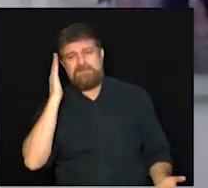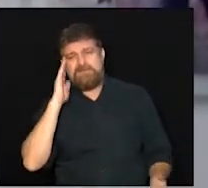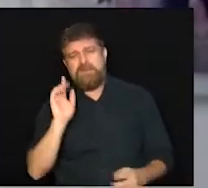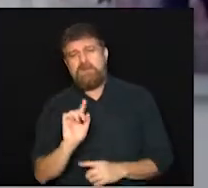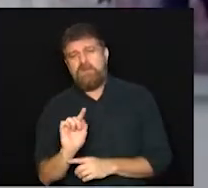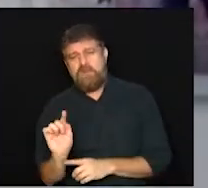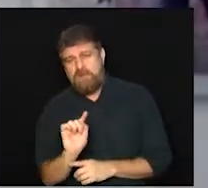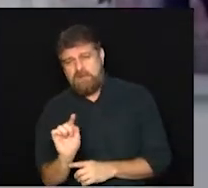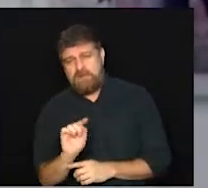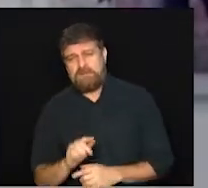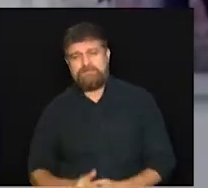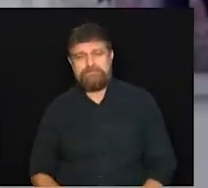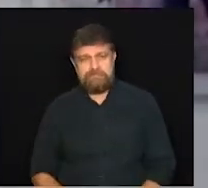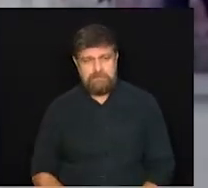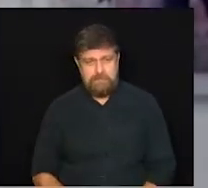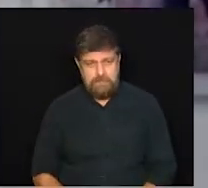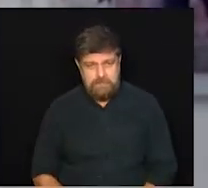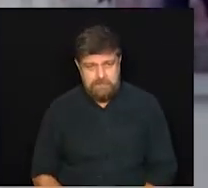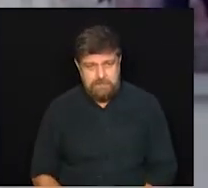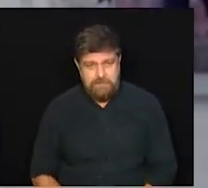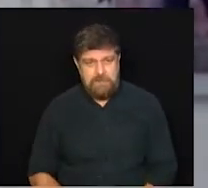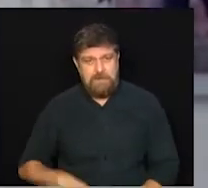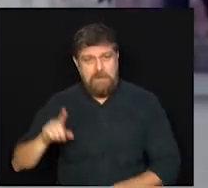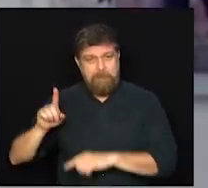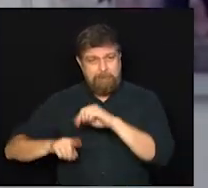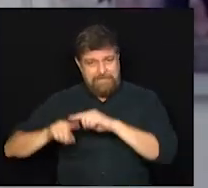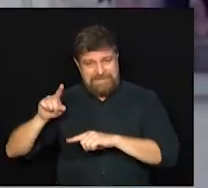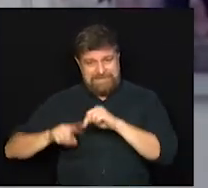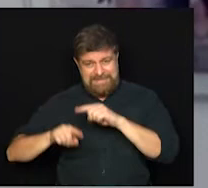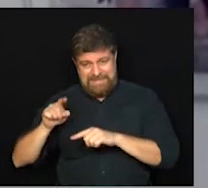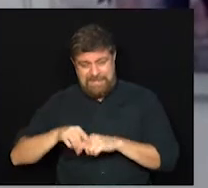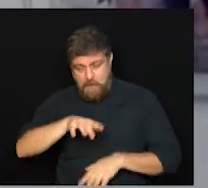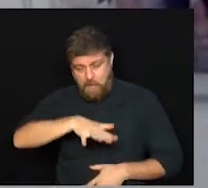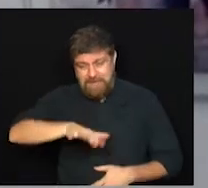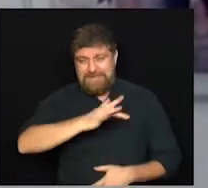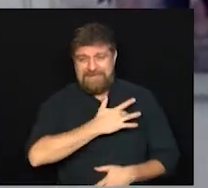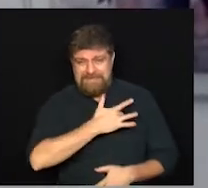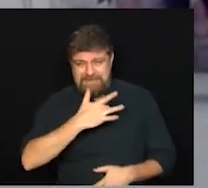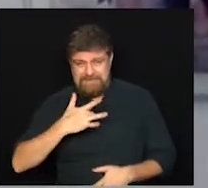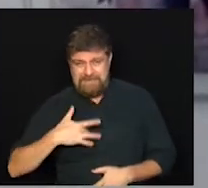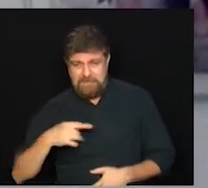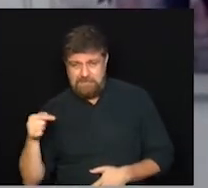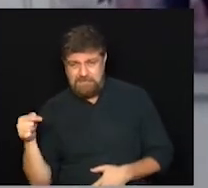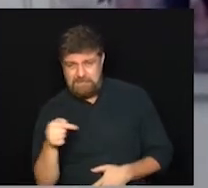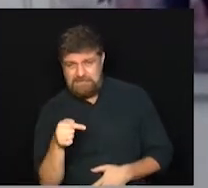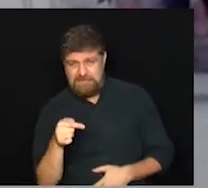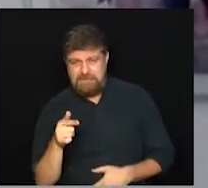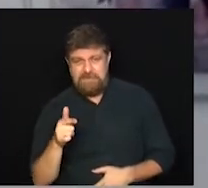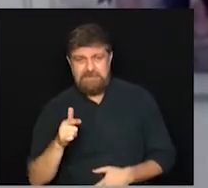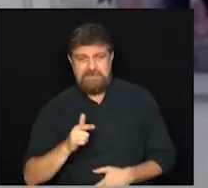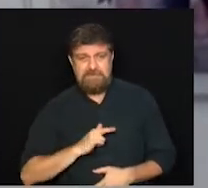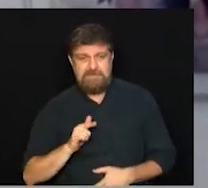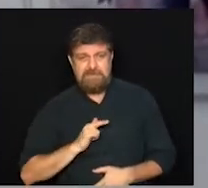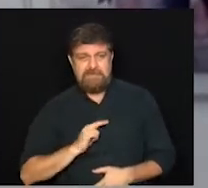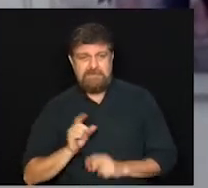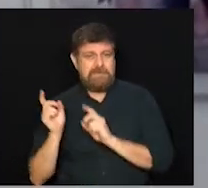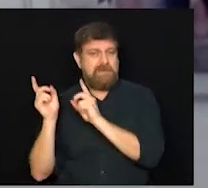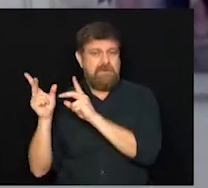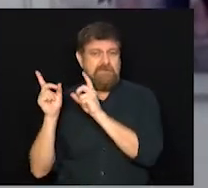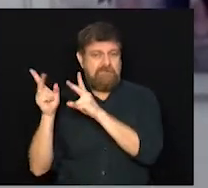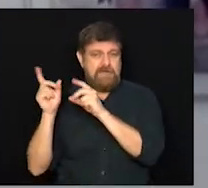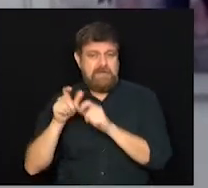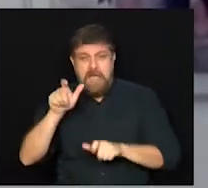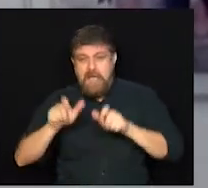que os produtos na área da saúde, eles são produtos que estão no mercado, as